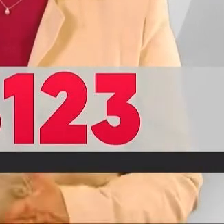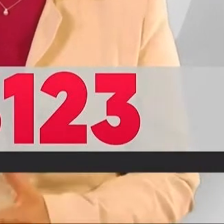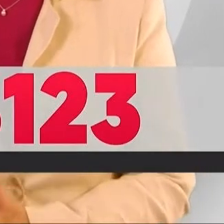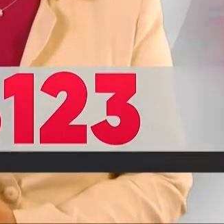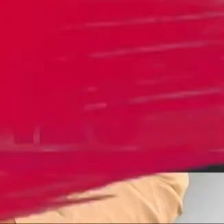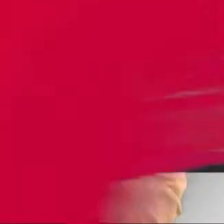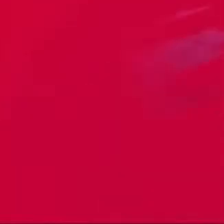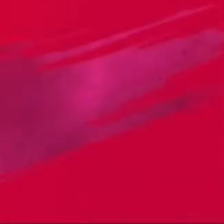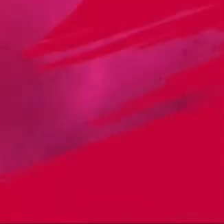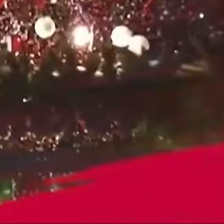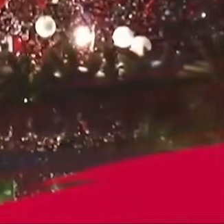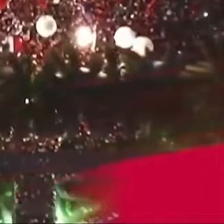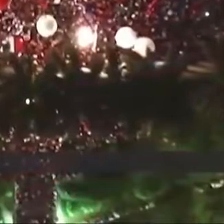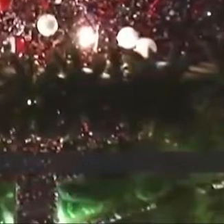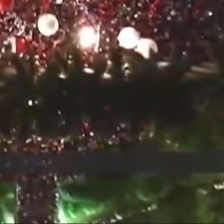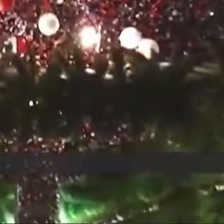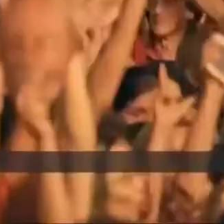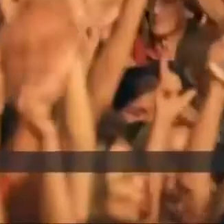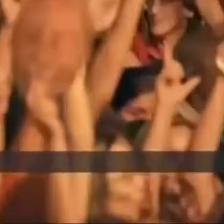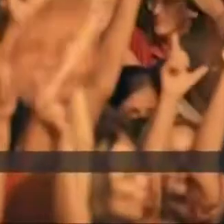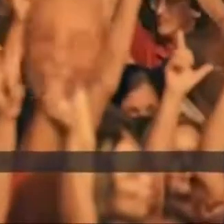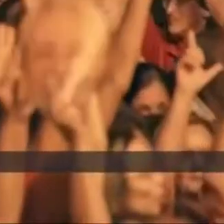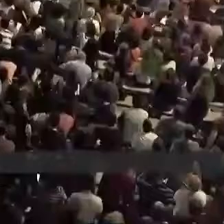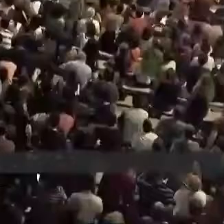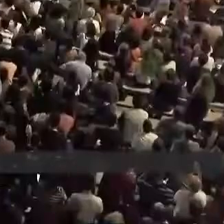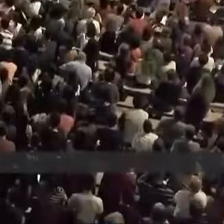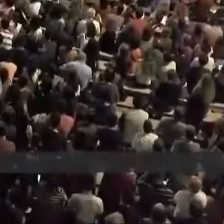Bebel, 13.123.